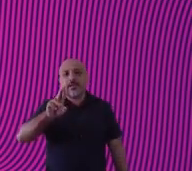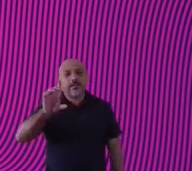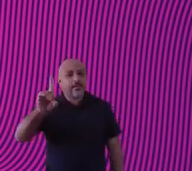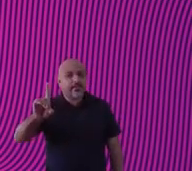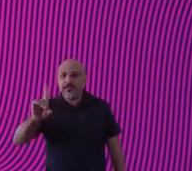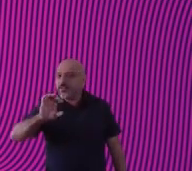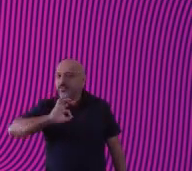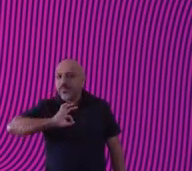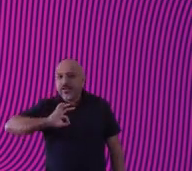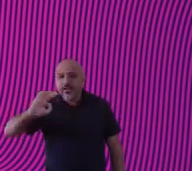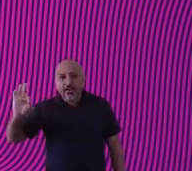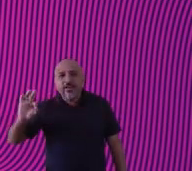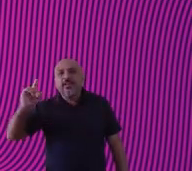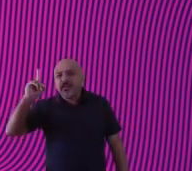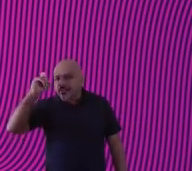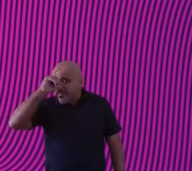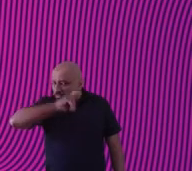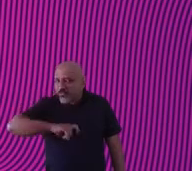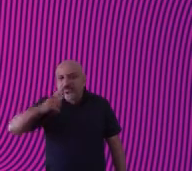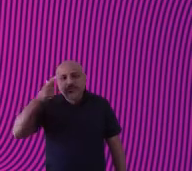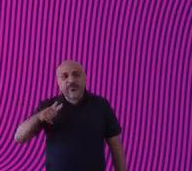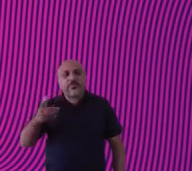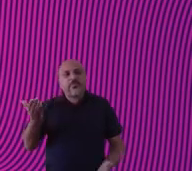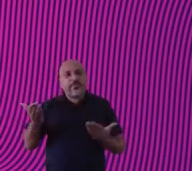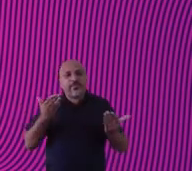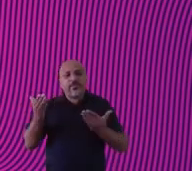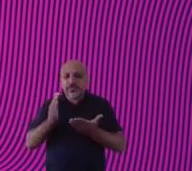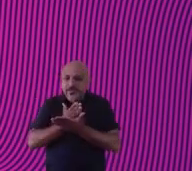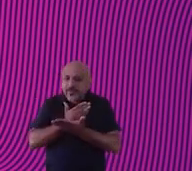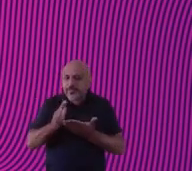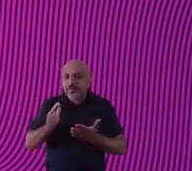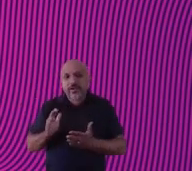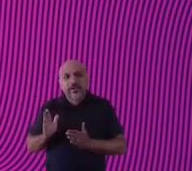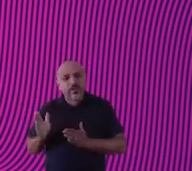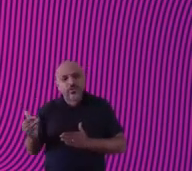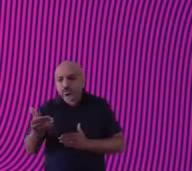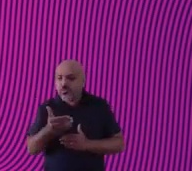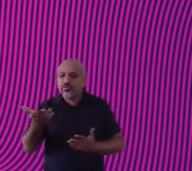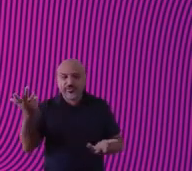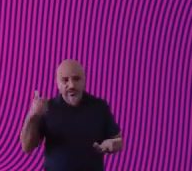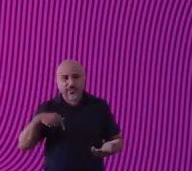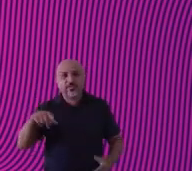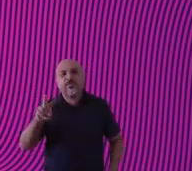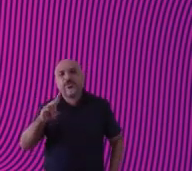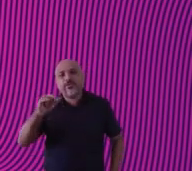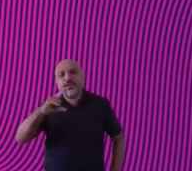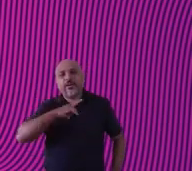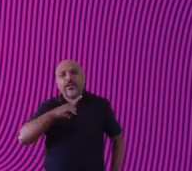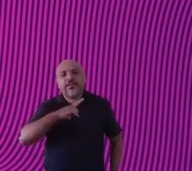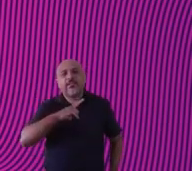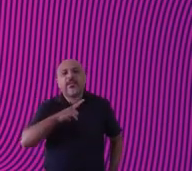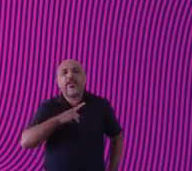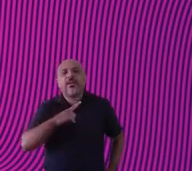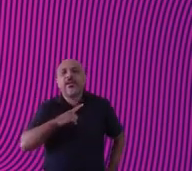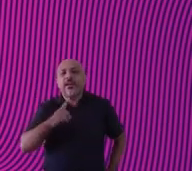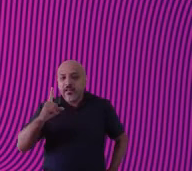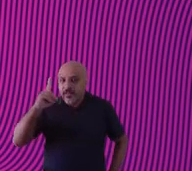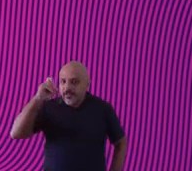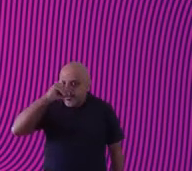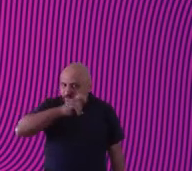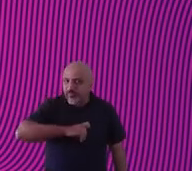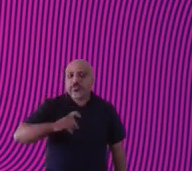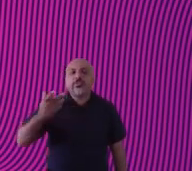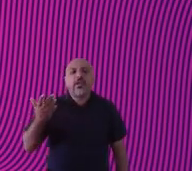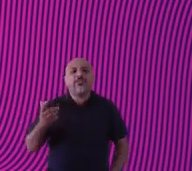Vai ser difícil muito preparar acho que o a distância a gente vai ter essa essa essa dificuldade